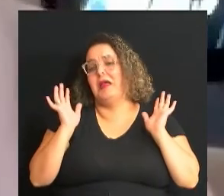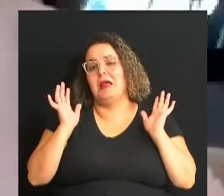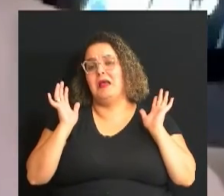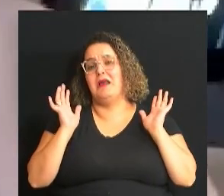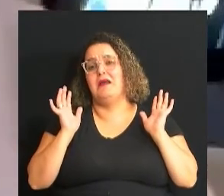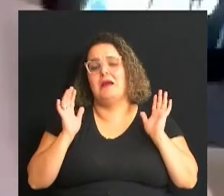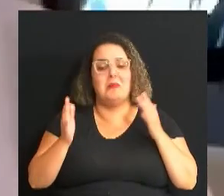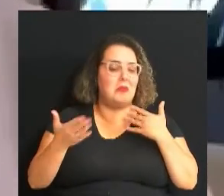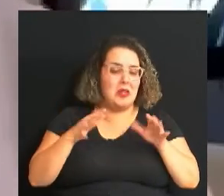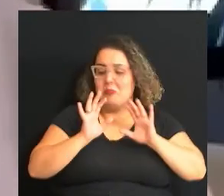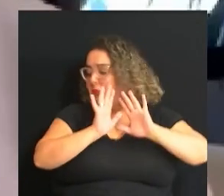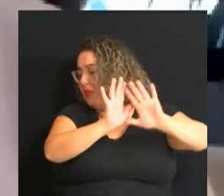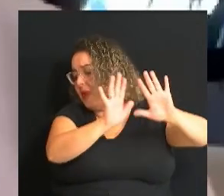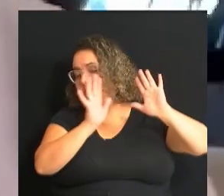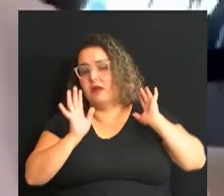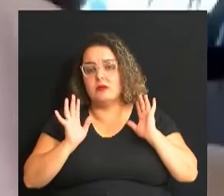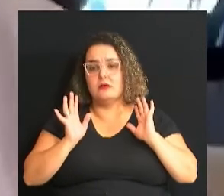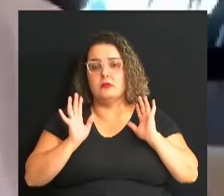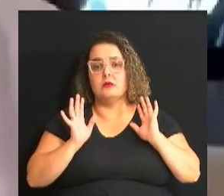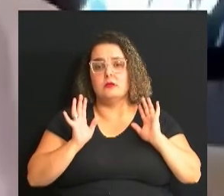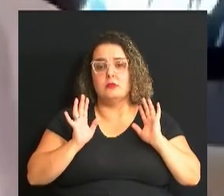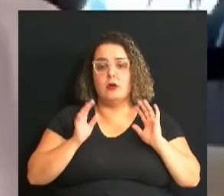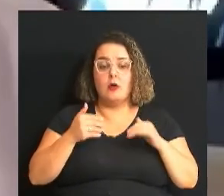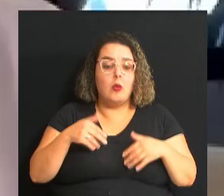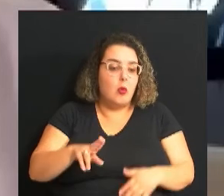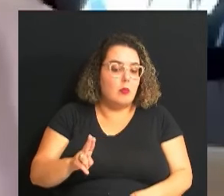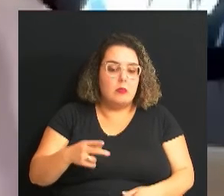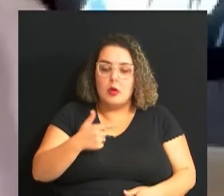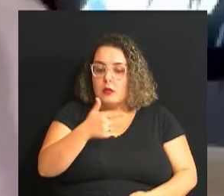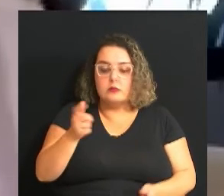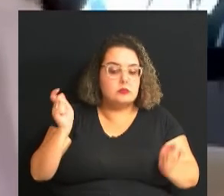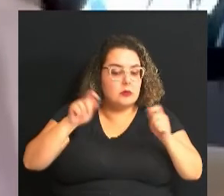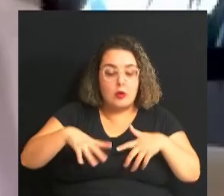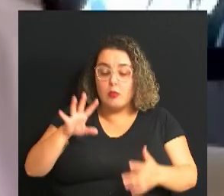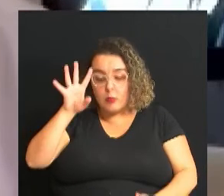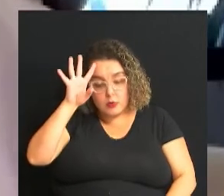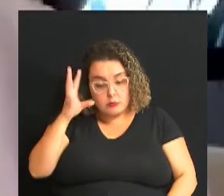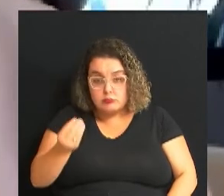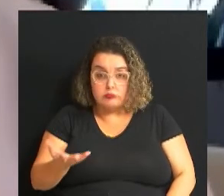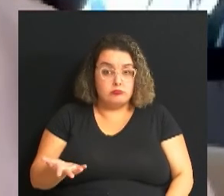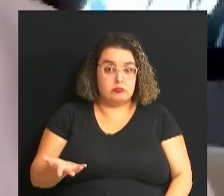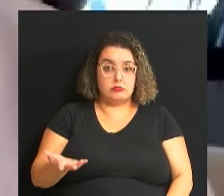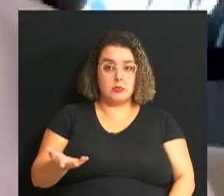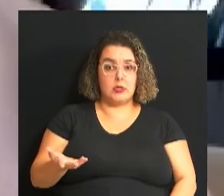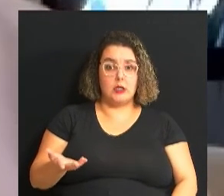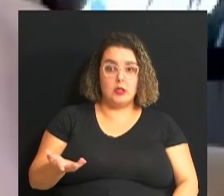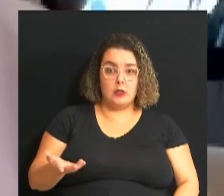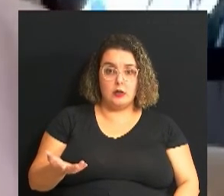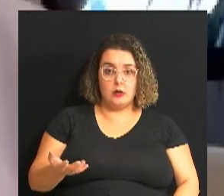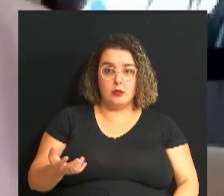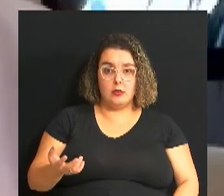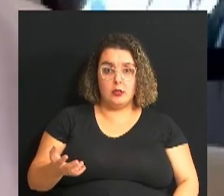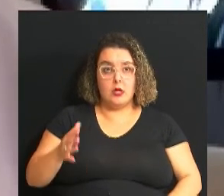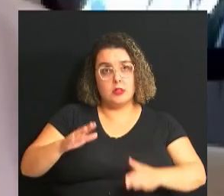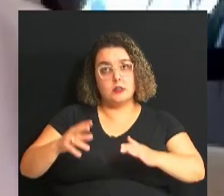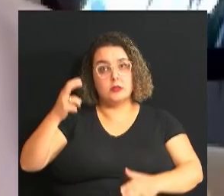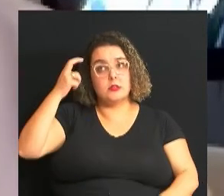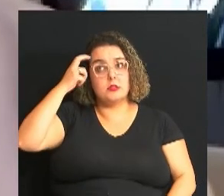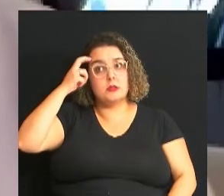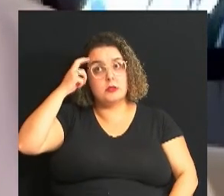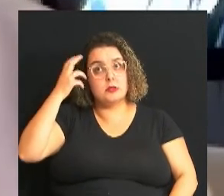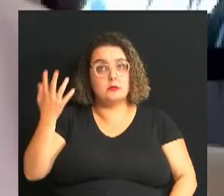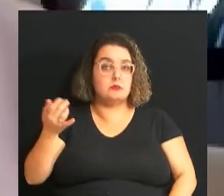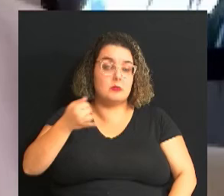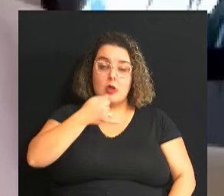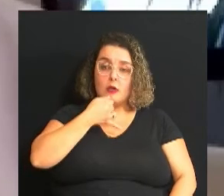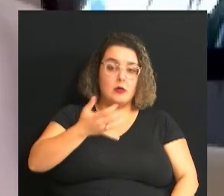papo longe dele, ou seja porque ele não tem capacidade de compreender, às vezes, o intelectual da pessoa, infelizmente,